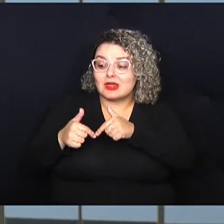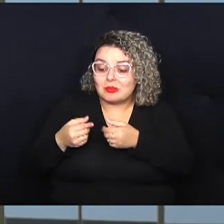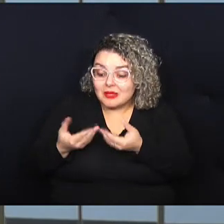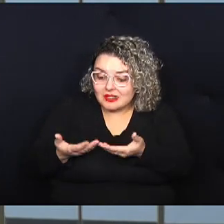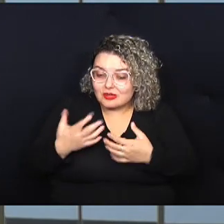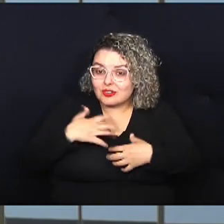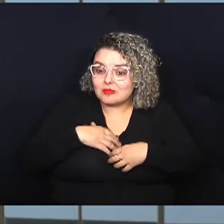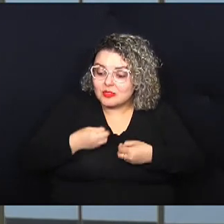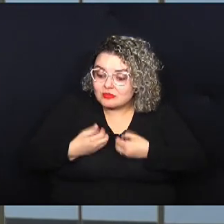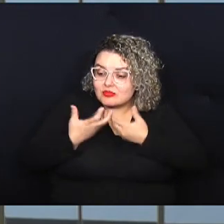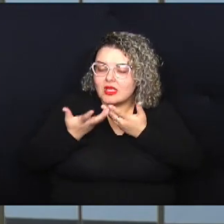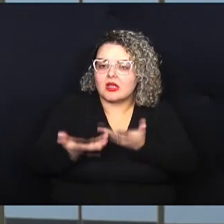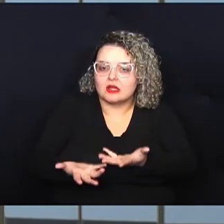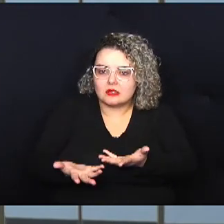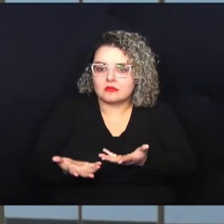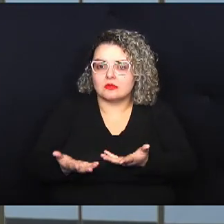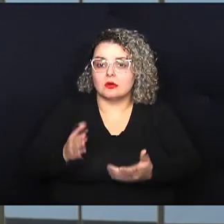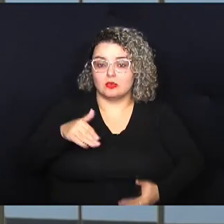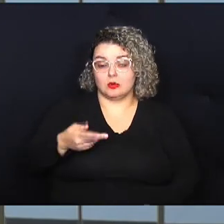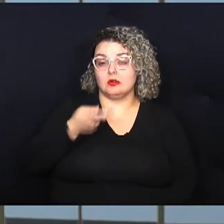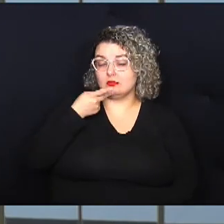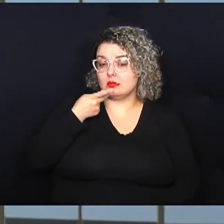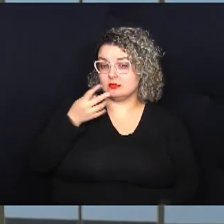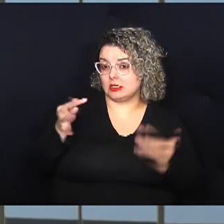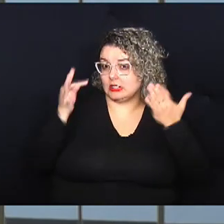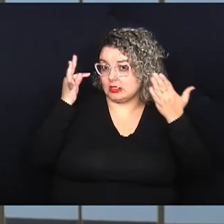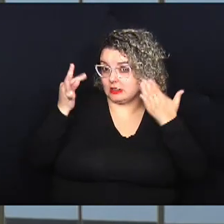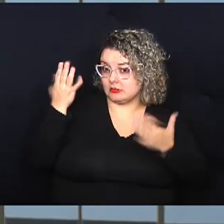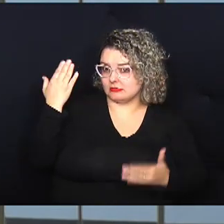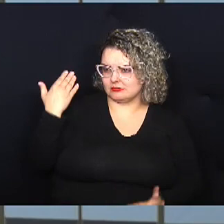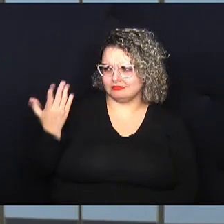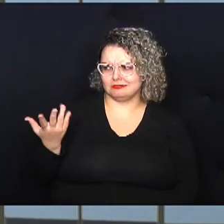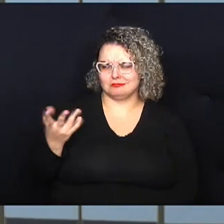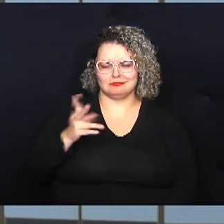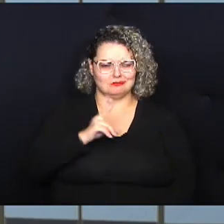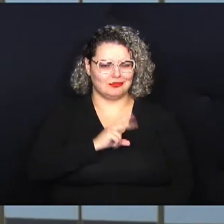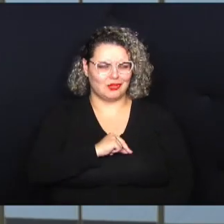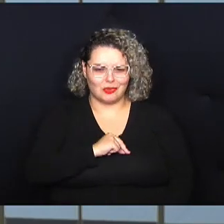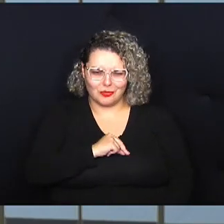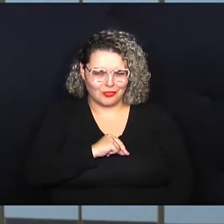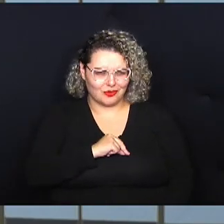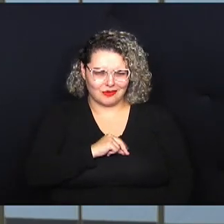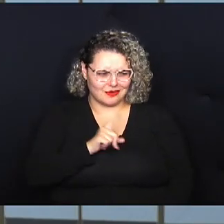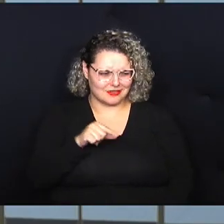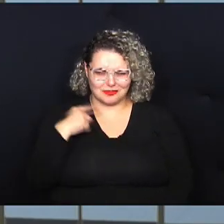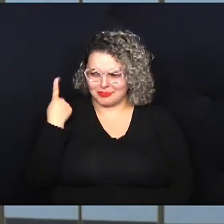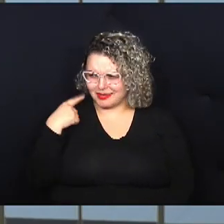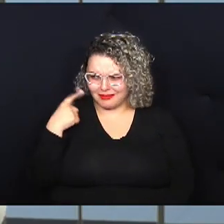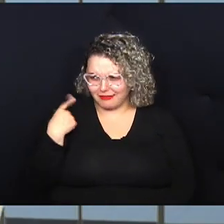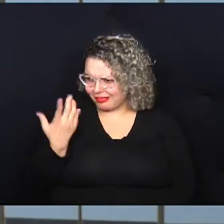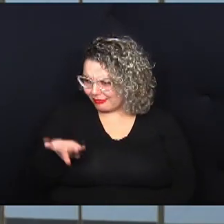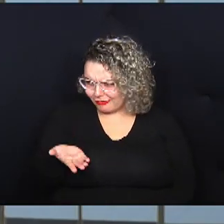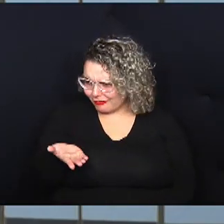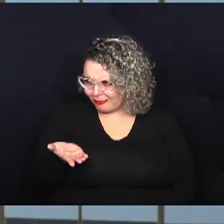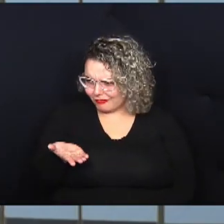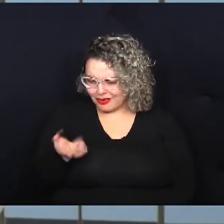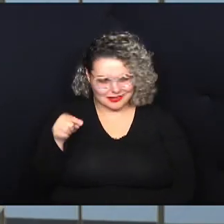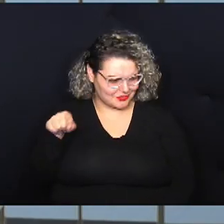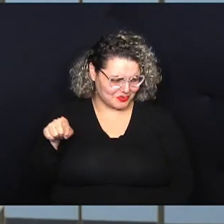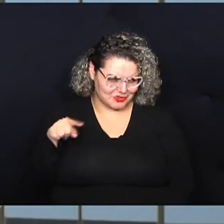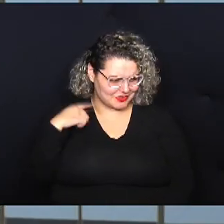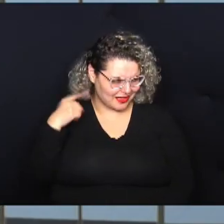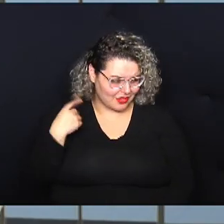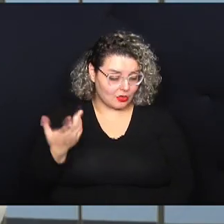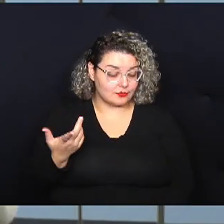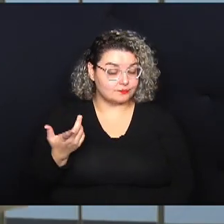até pouco tempo, quando se falava em fazer terapia, falava, nossa, terapia é para louco, entendeu? Verdade. E isso está vindo numa